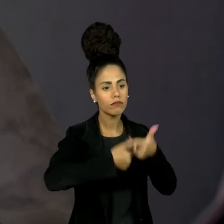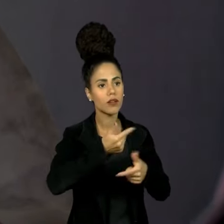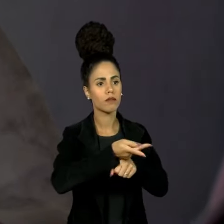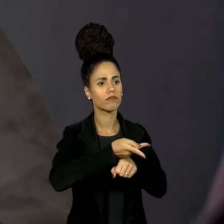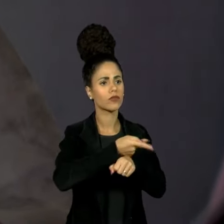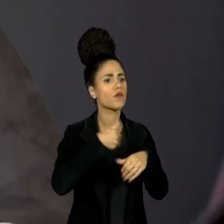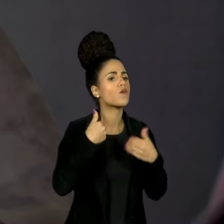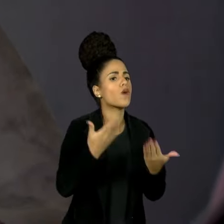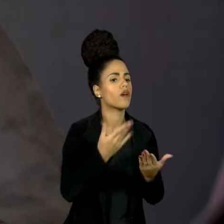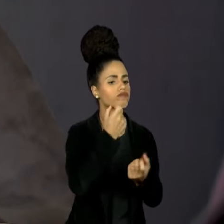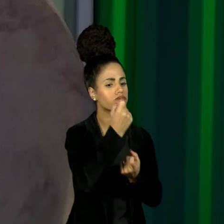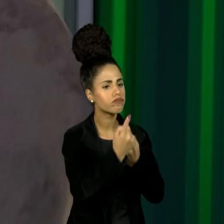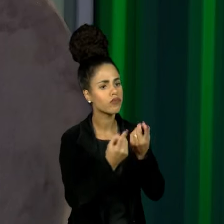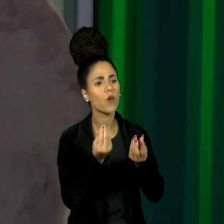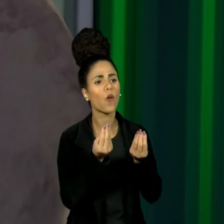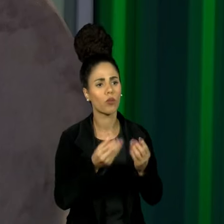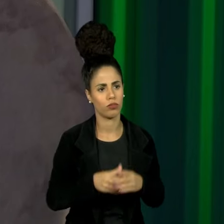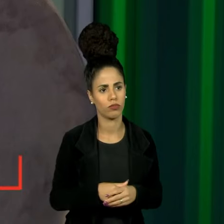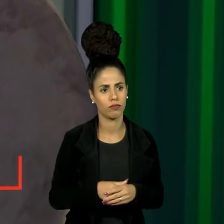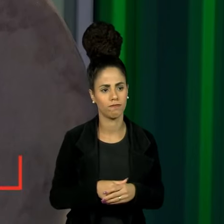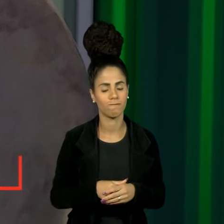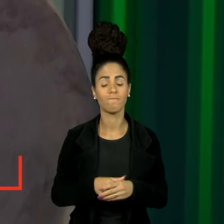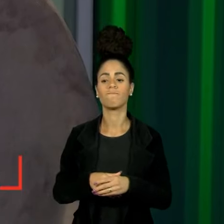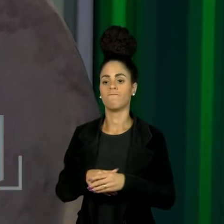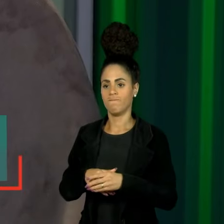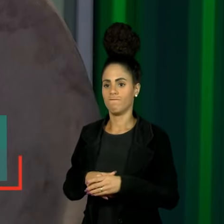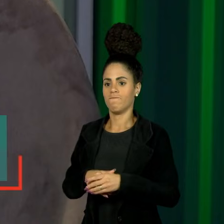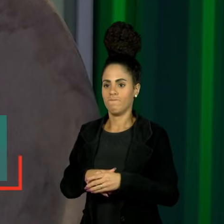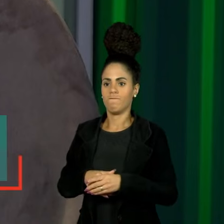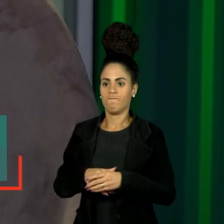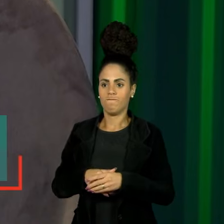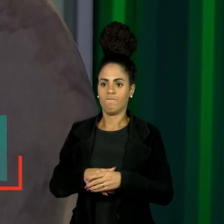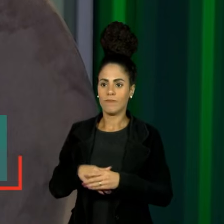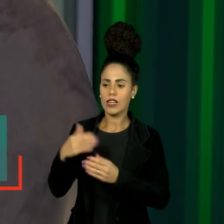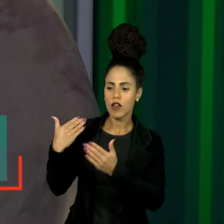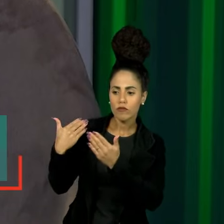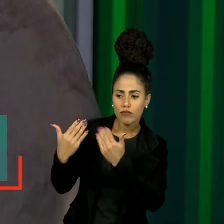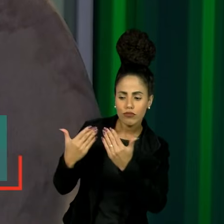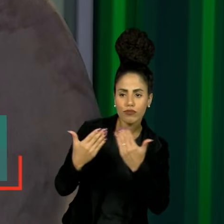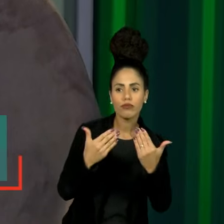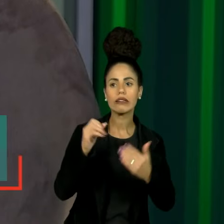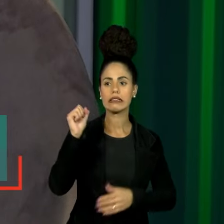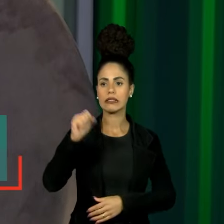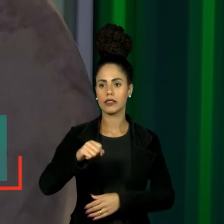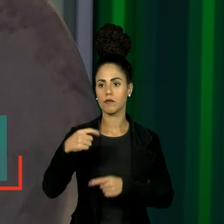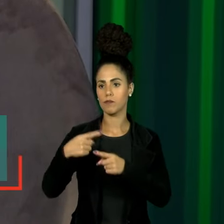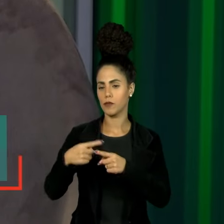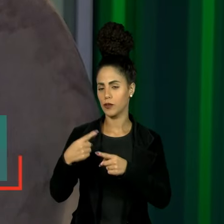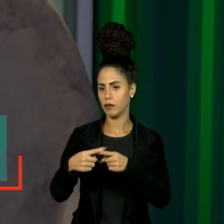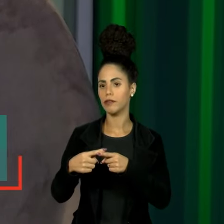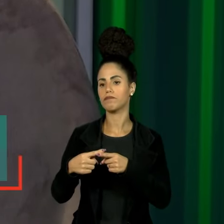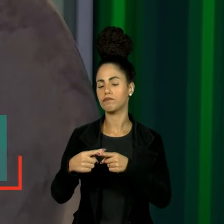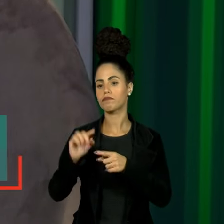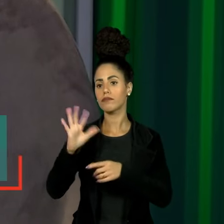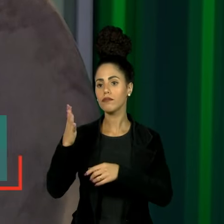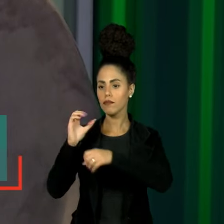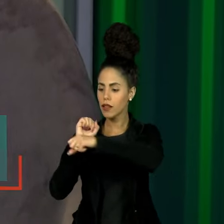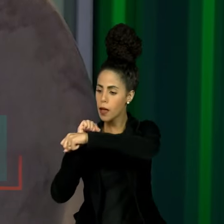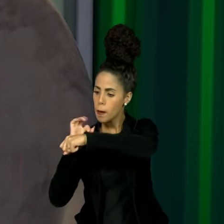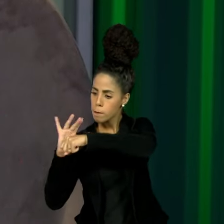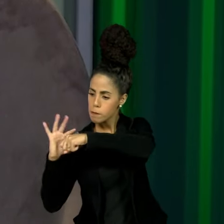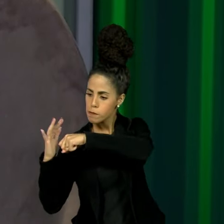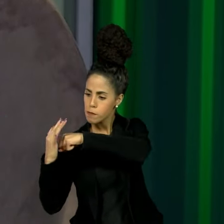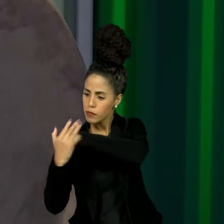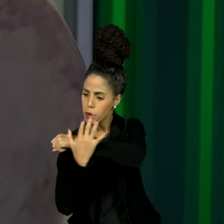hein, Angélica? Olha, essa é uma grande questão, é um grande debate, né? Inclusive, sem dúvida, a pandemia veio